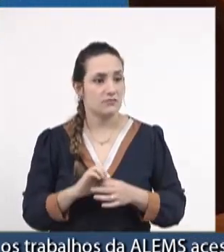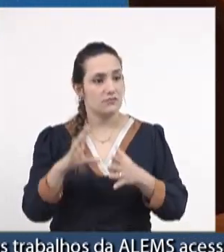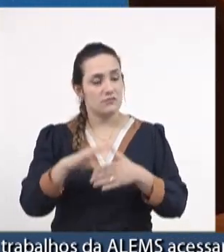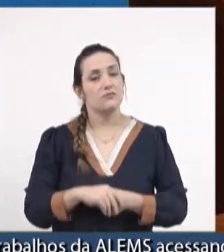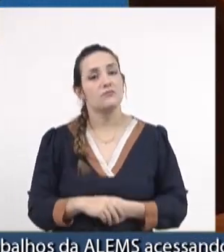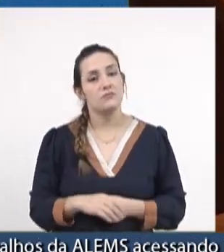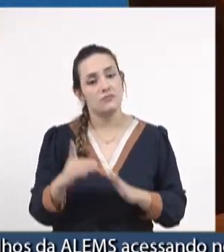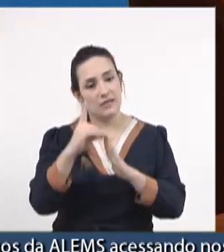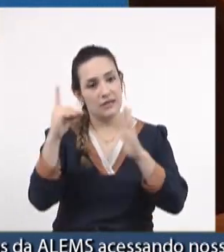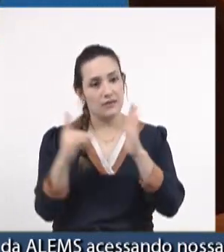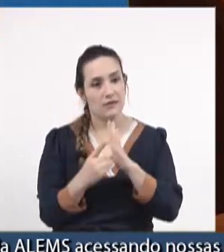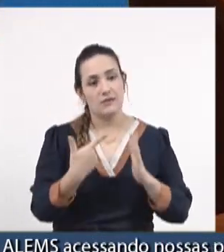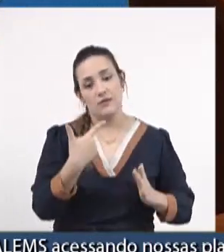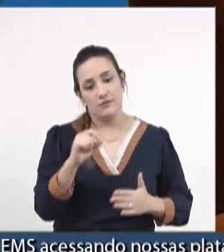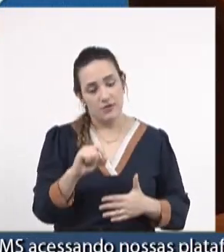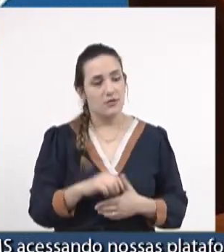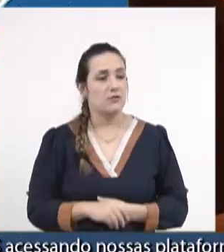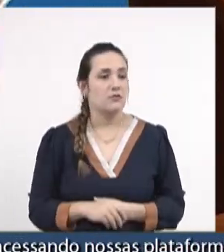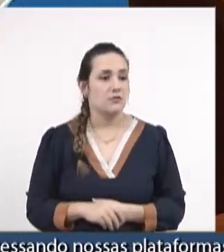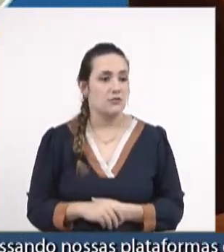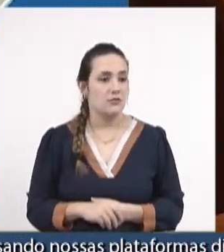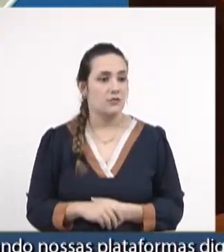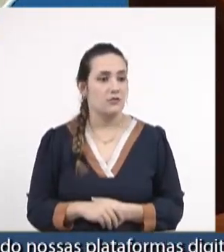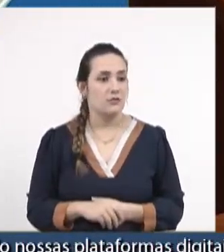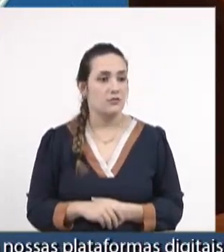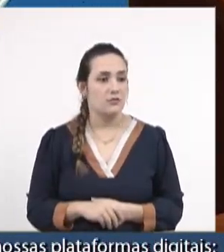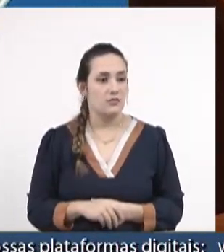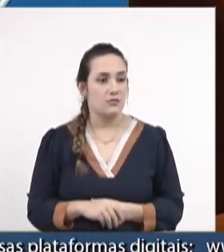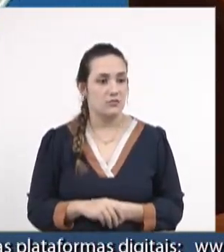conferida pelo decreto 20,